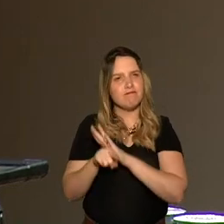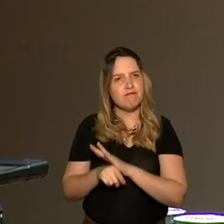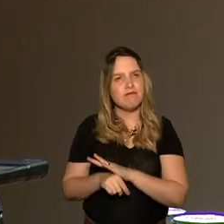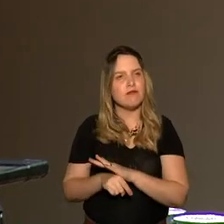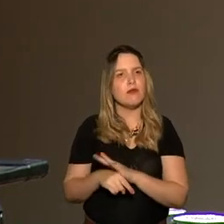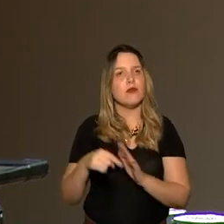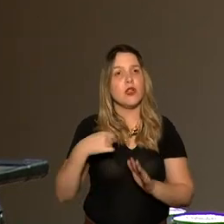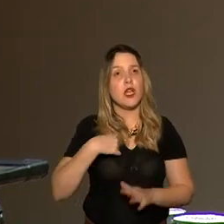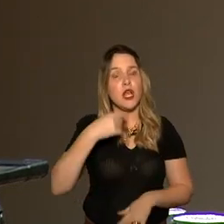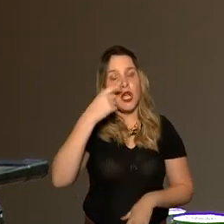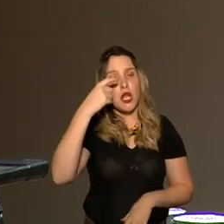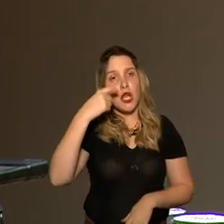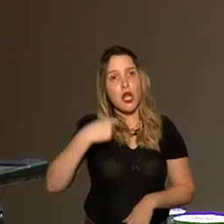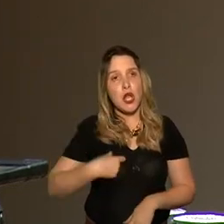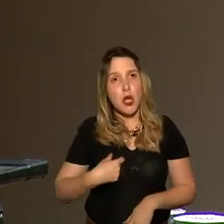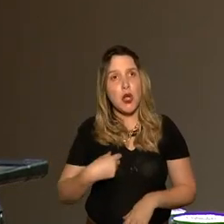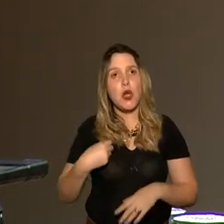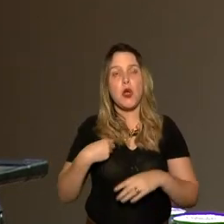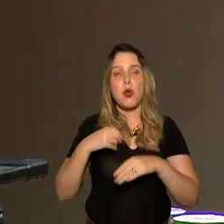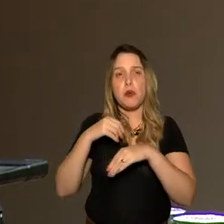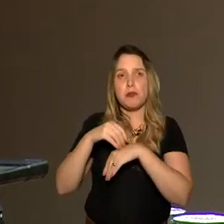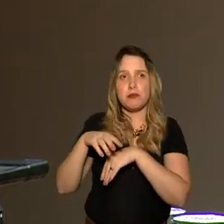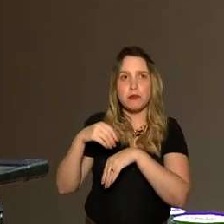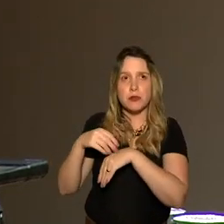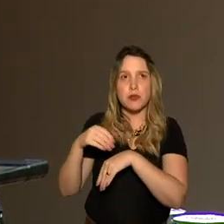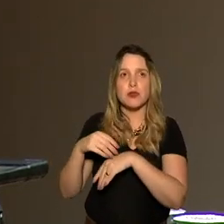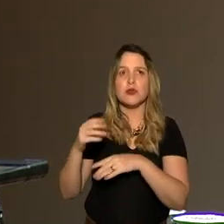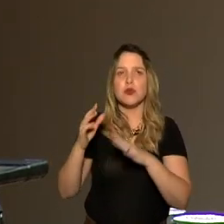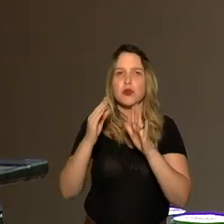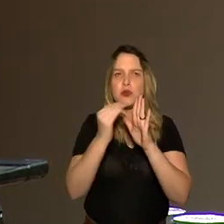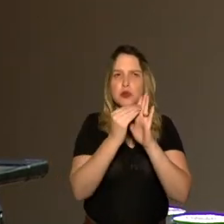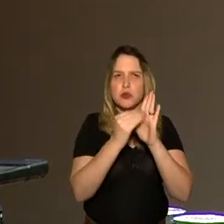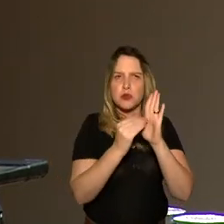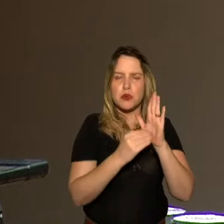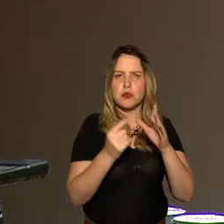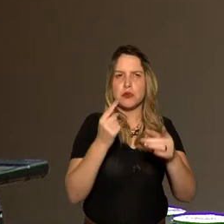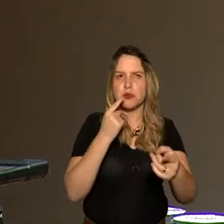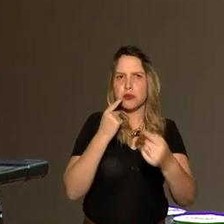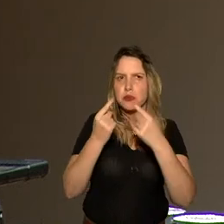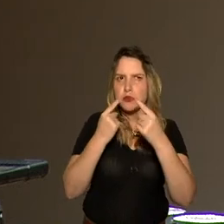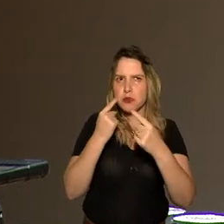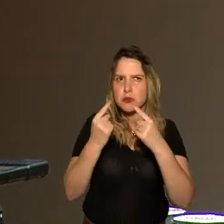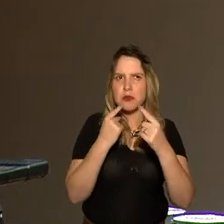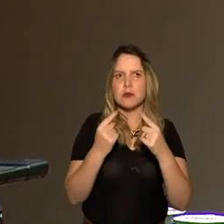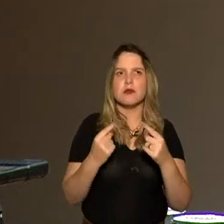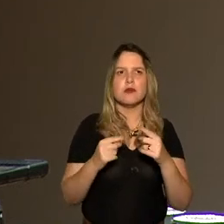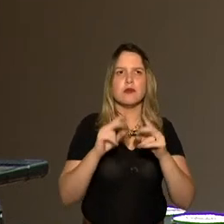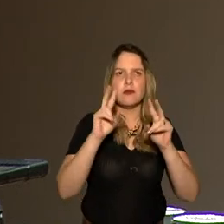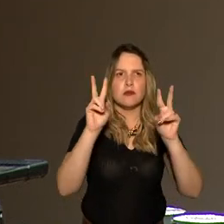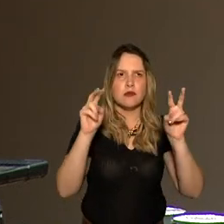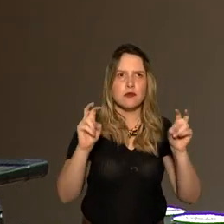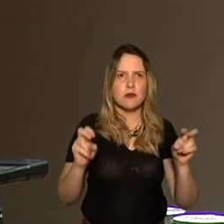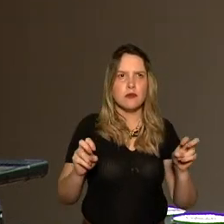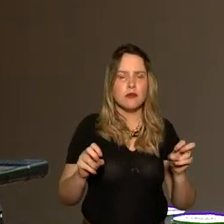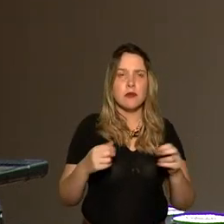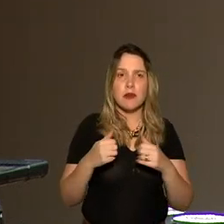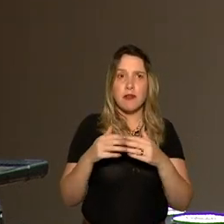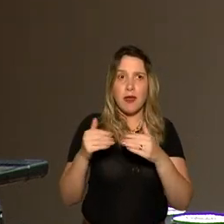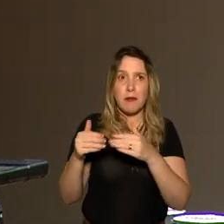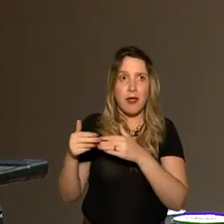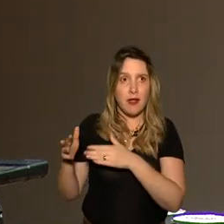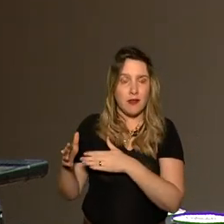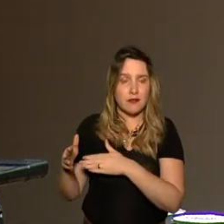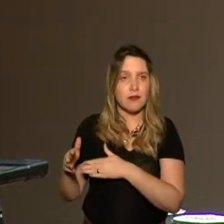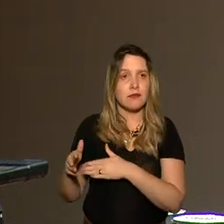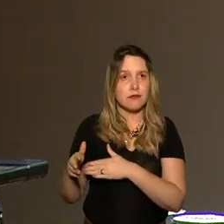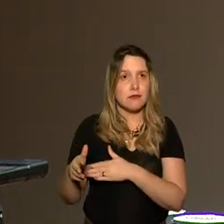eu como uma jornalista cultural dentro de um programa de arte e cultura de uma TV pública de uma TV aberta